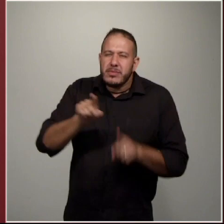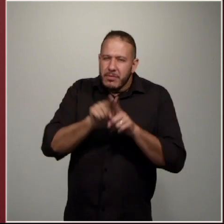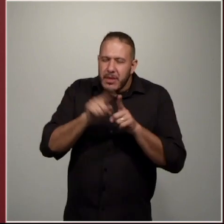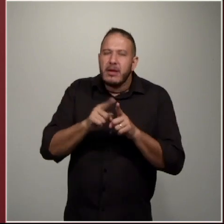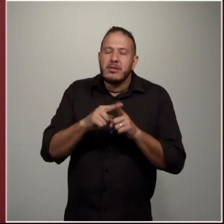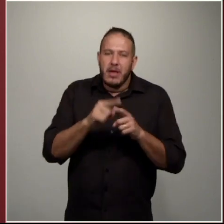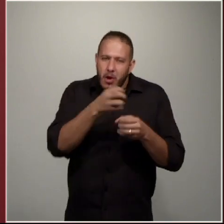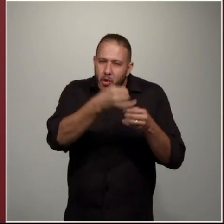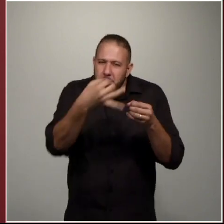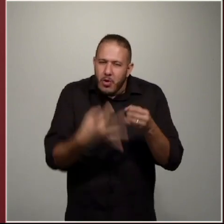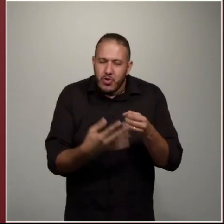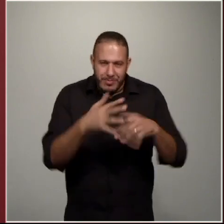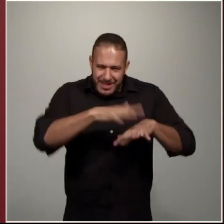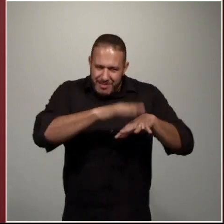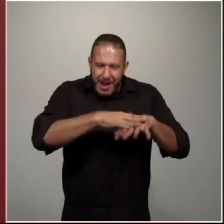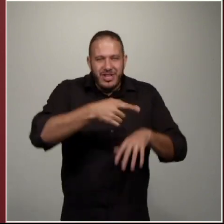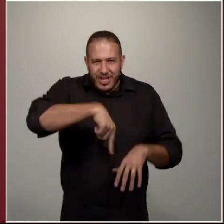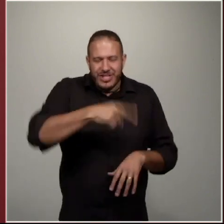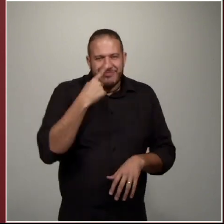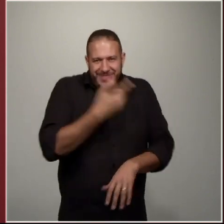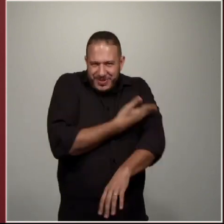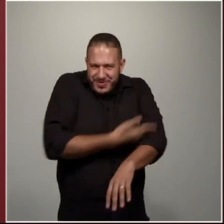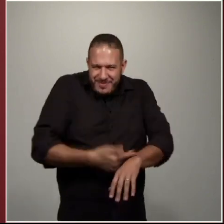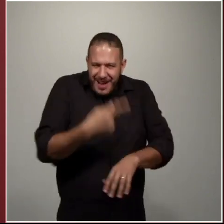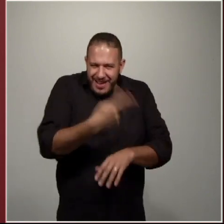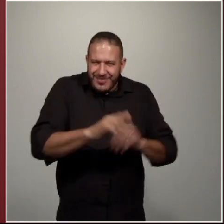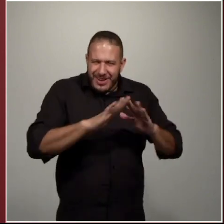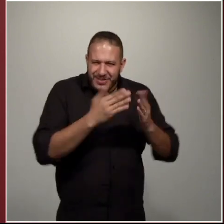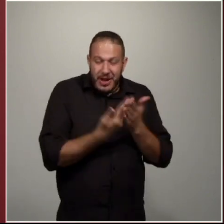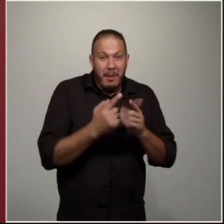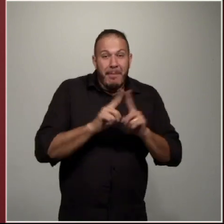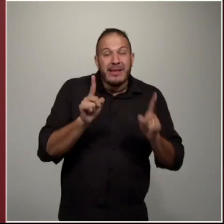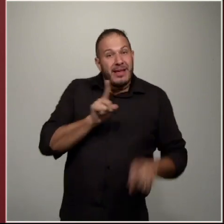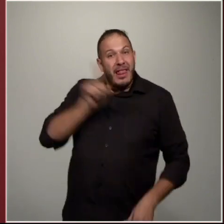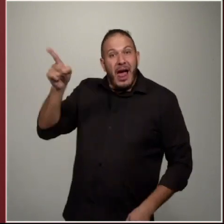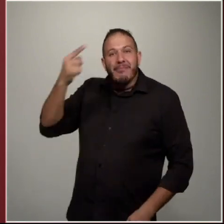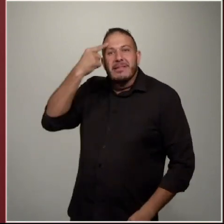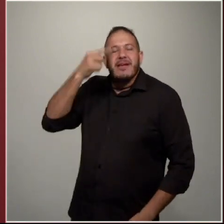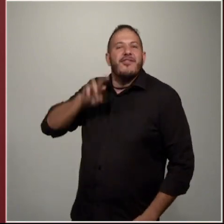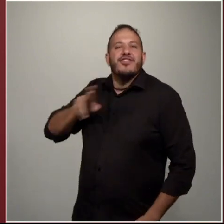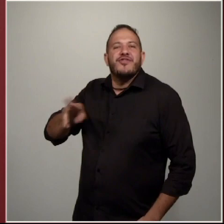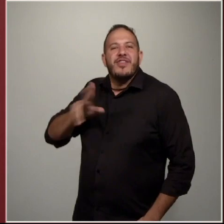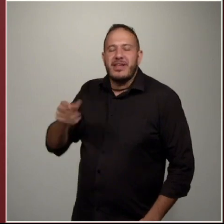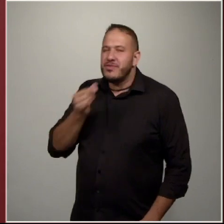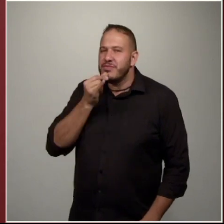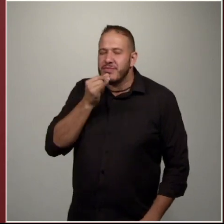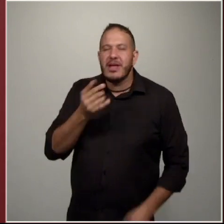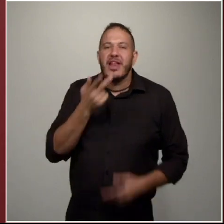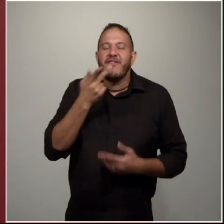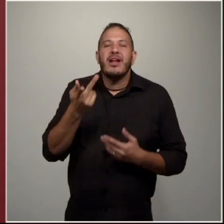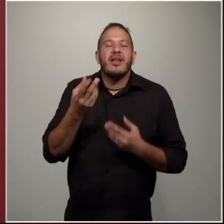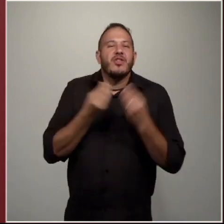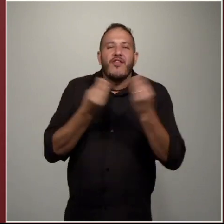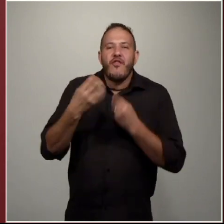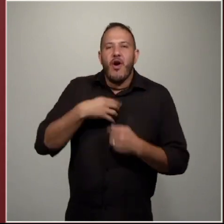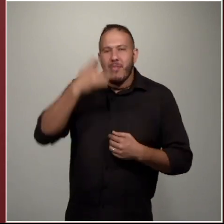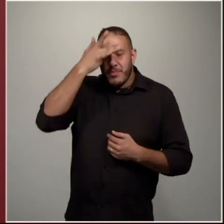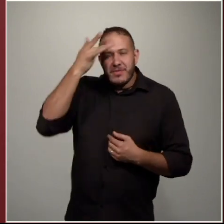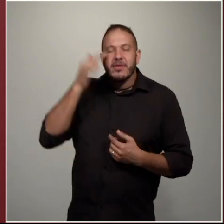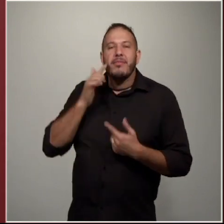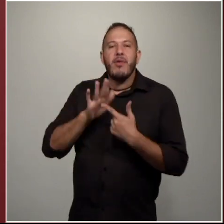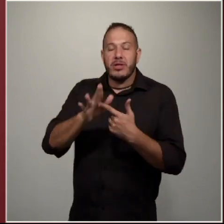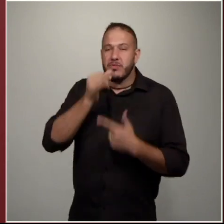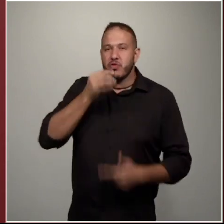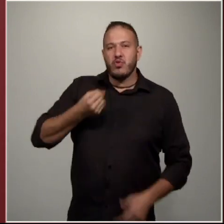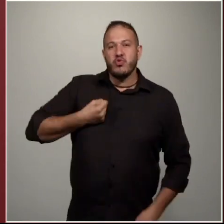valoriza na escola mas que lá era pensado de uma outra forma então ele fala por exemplo do modo como aquelas pessoas expressam número